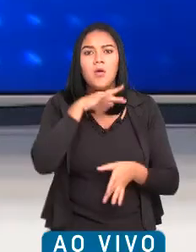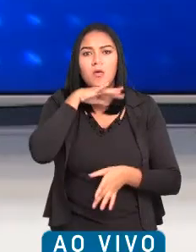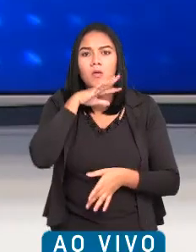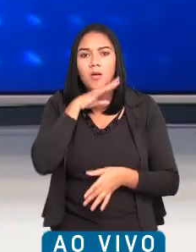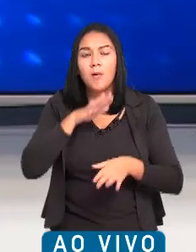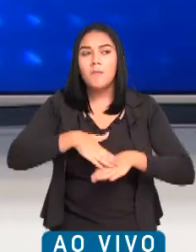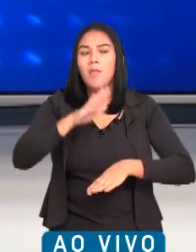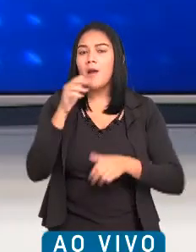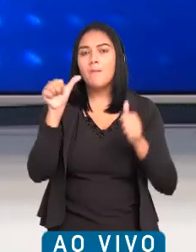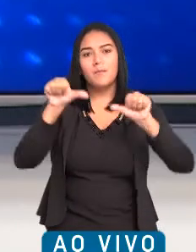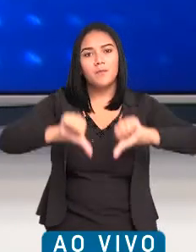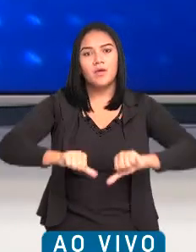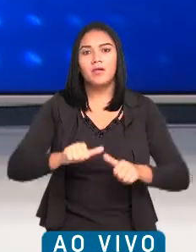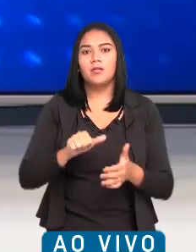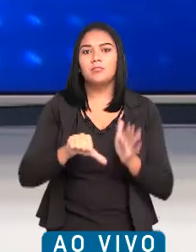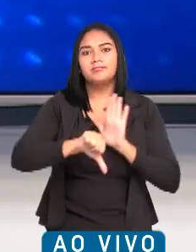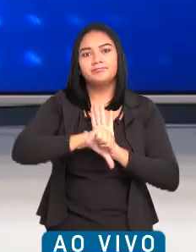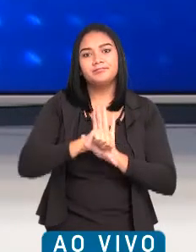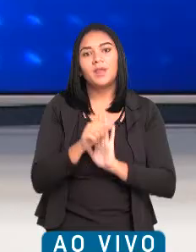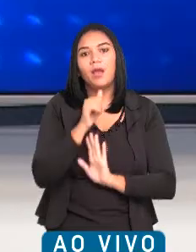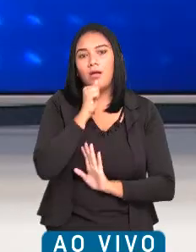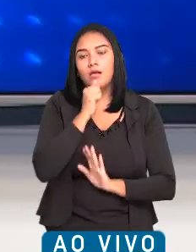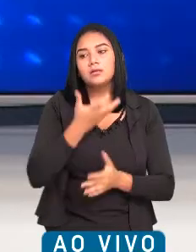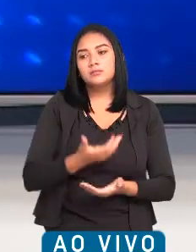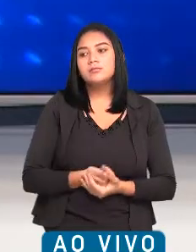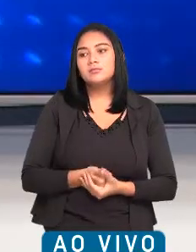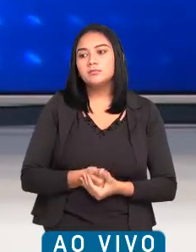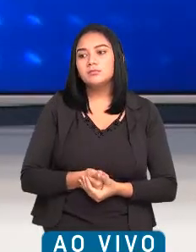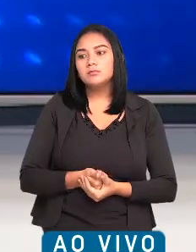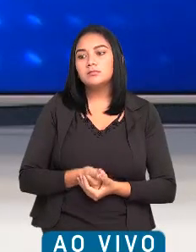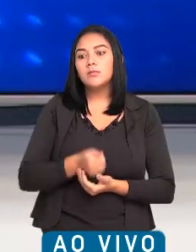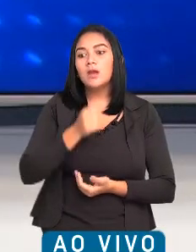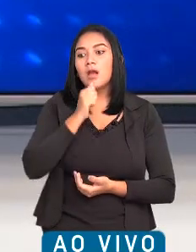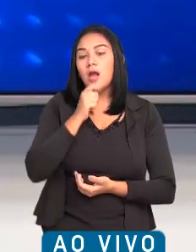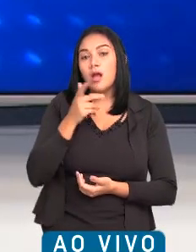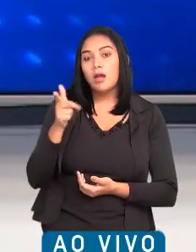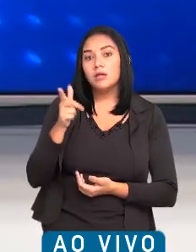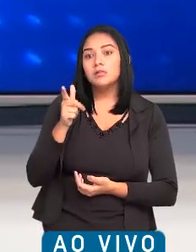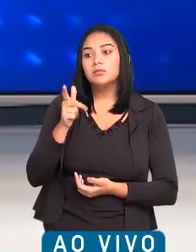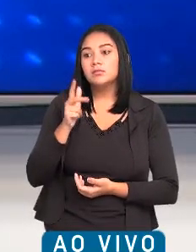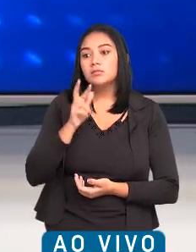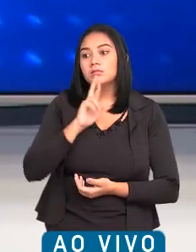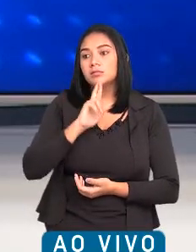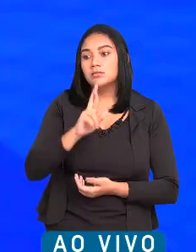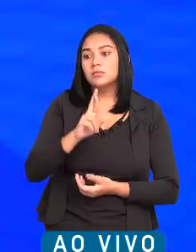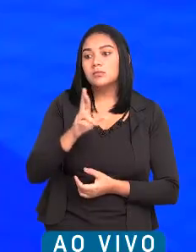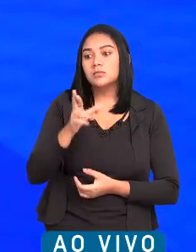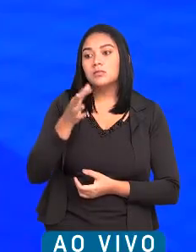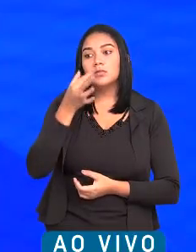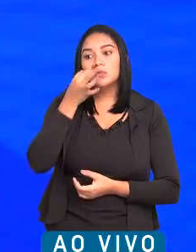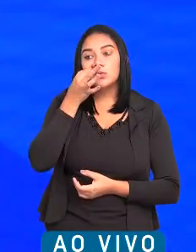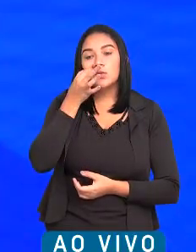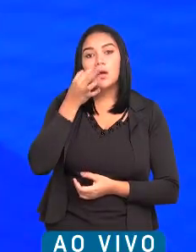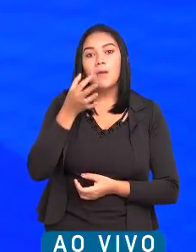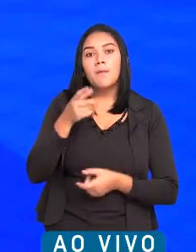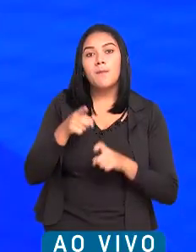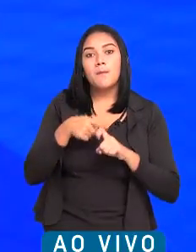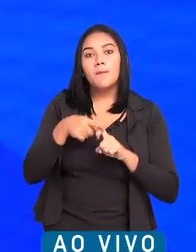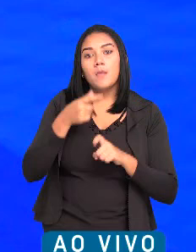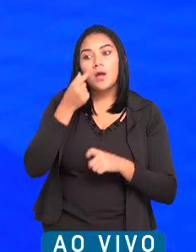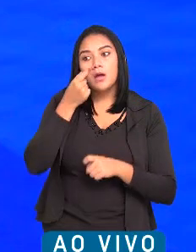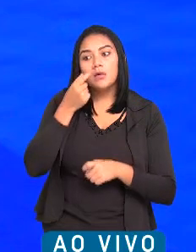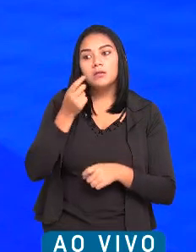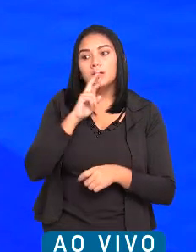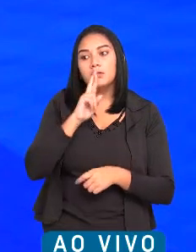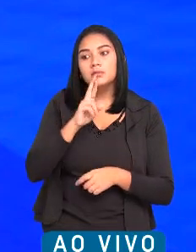resposta do candidato Kleber, porque eu gostaria que o doutor Pessoa concluísse essa rodada com a réplica, que faz parte da regra. O senhor tem